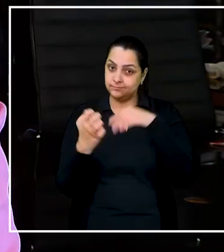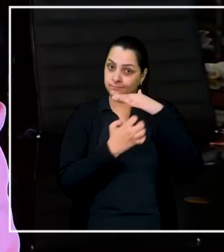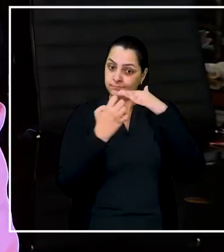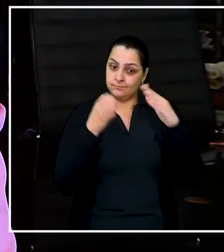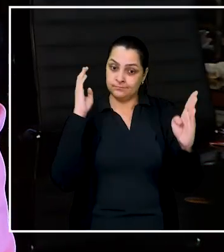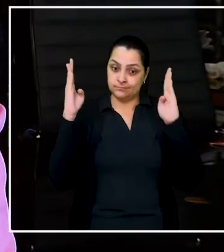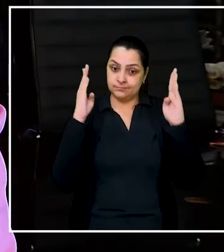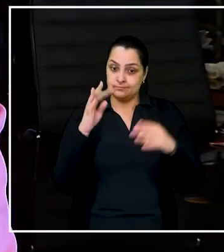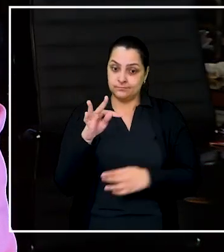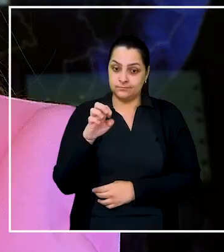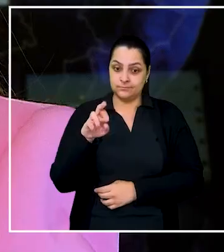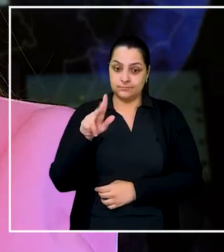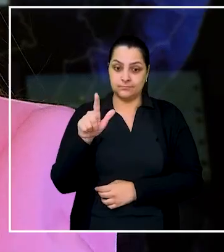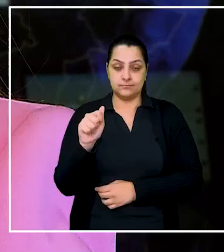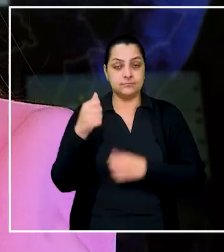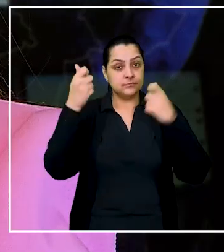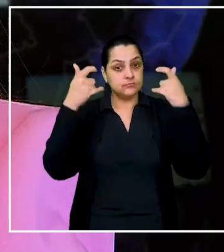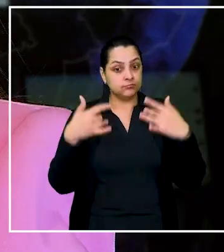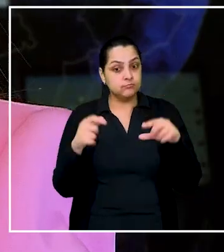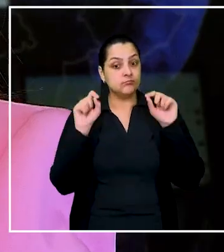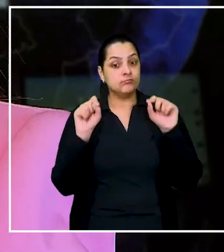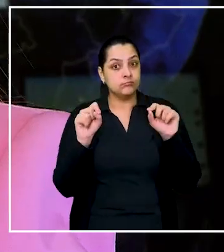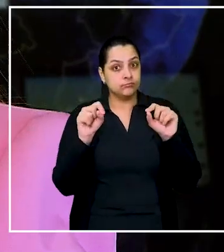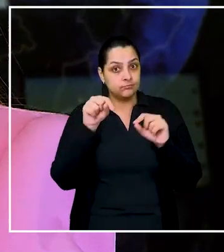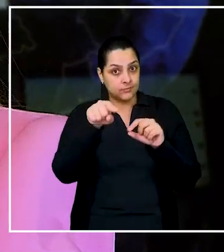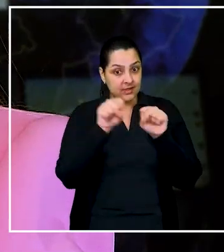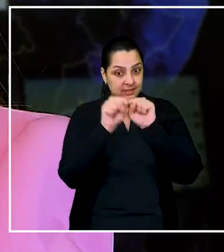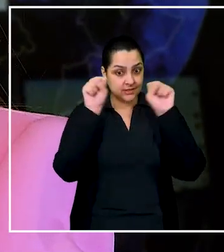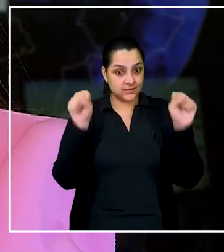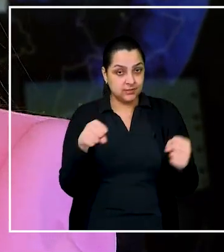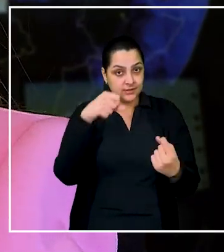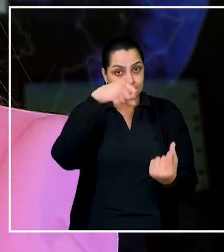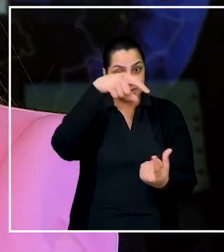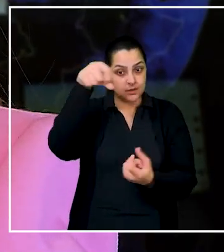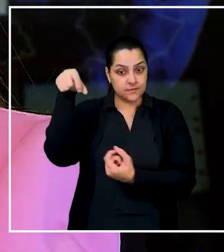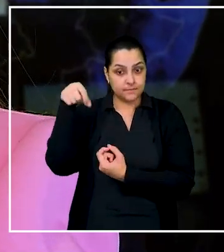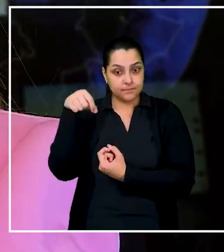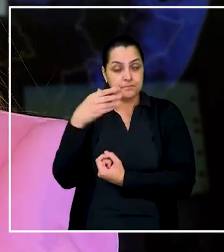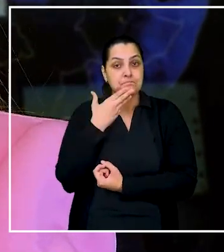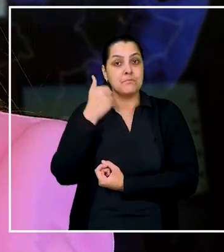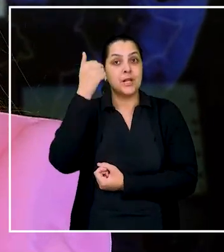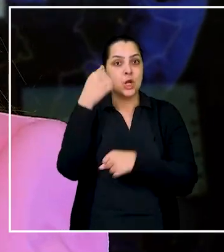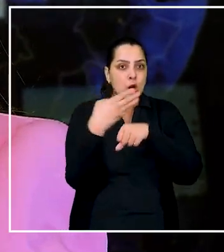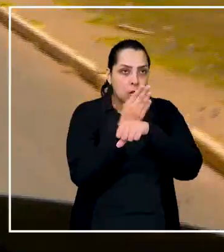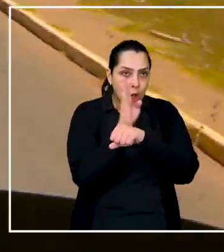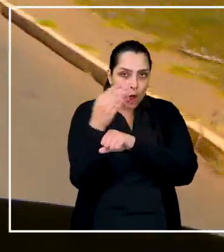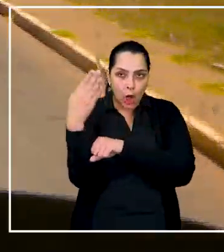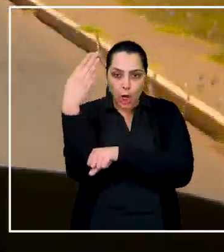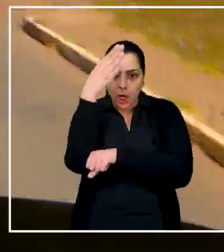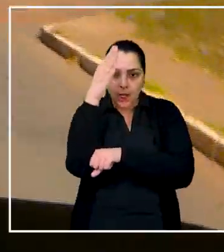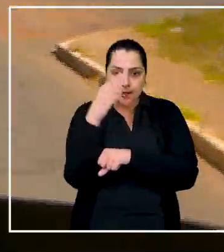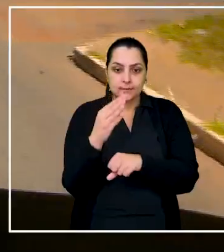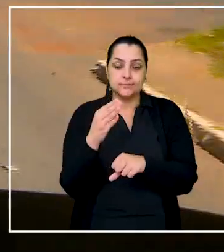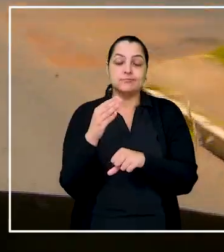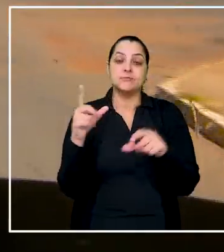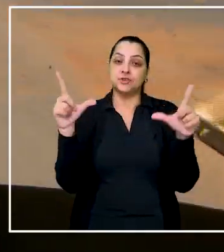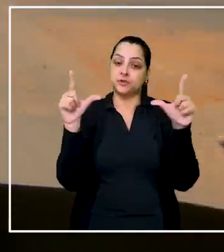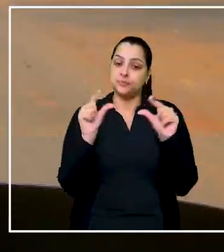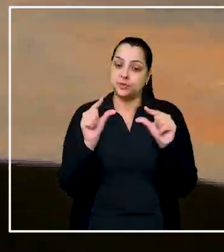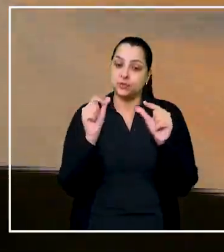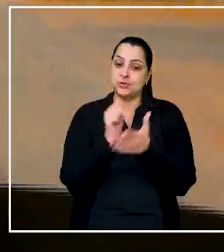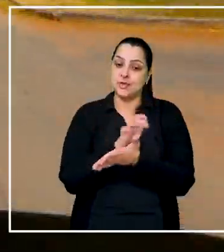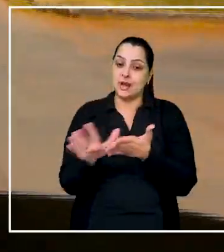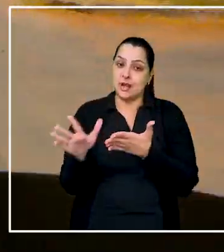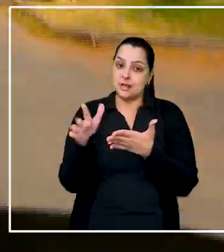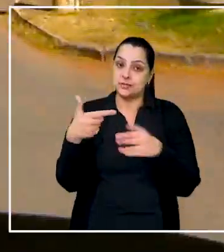em uma empresa de caminhões, Perla Martins explica que com o sistema é possível otimizar as rotas. A ação